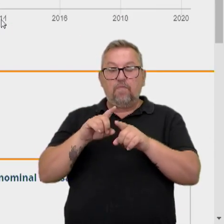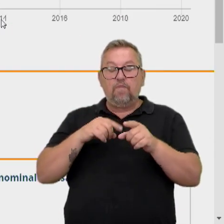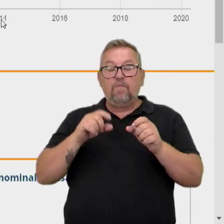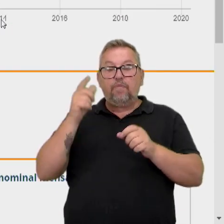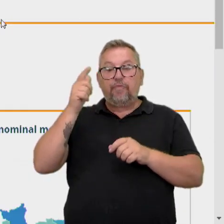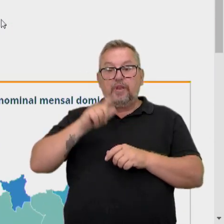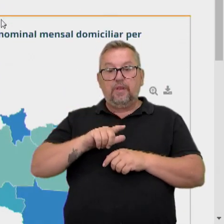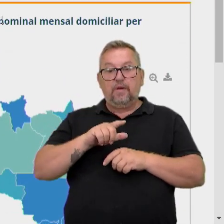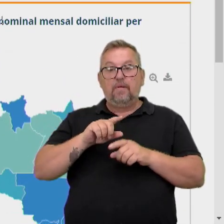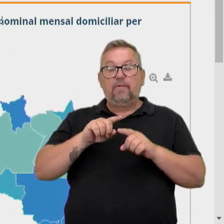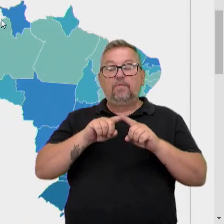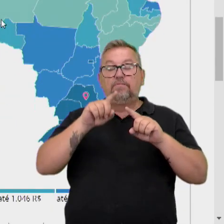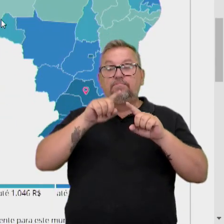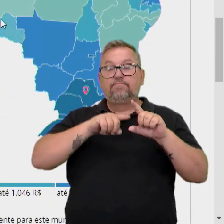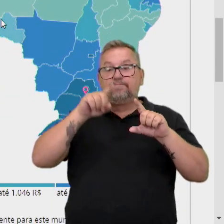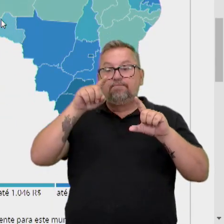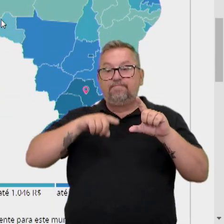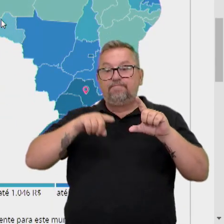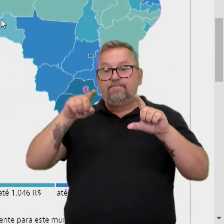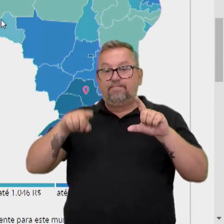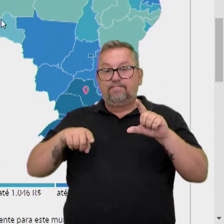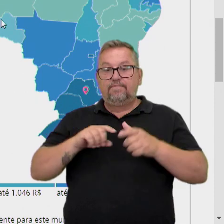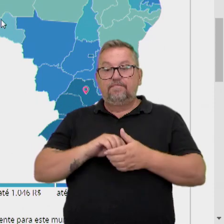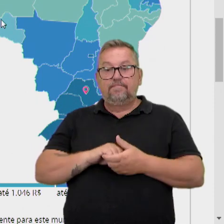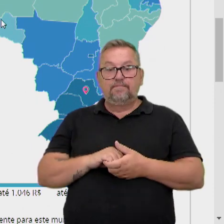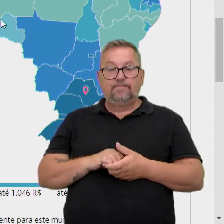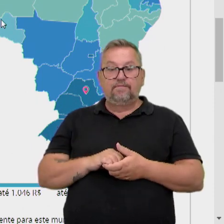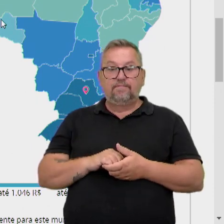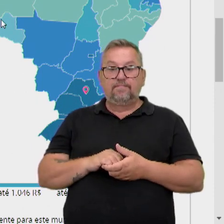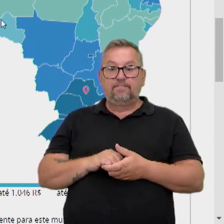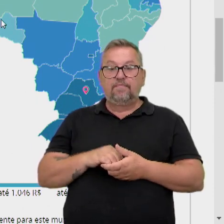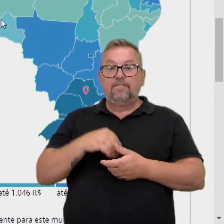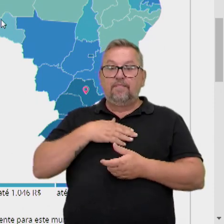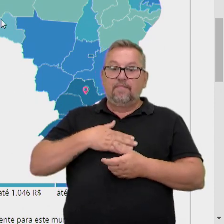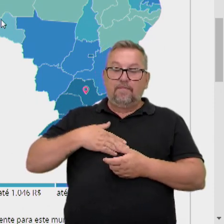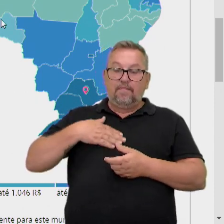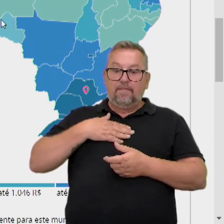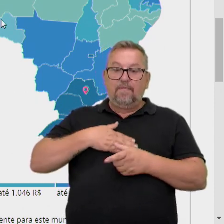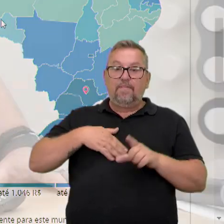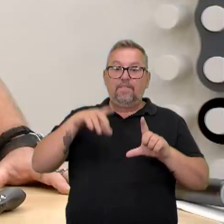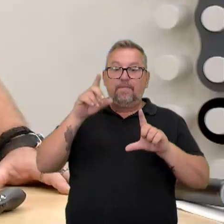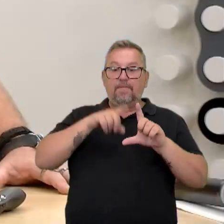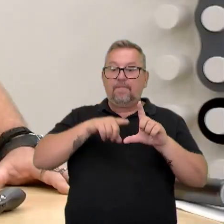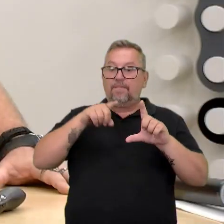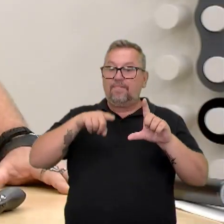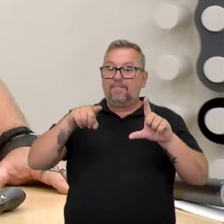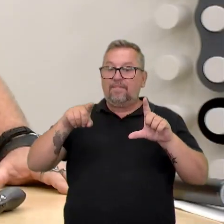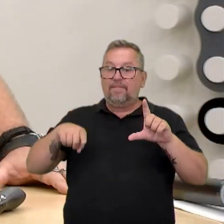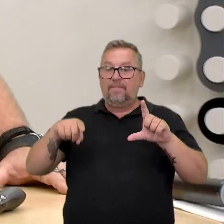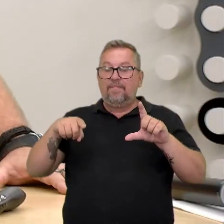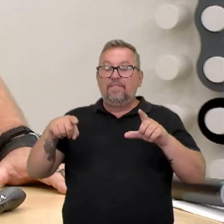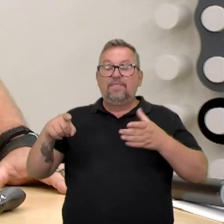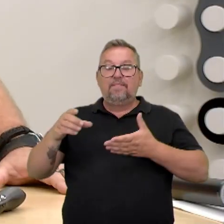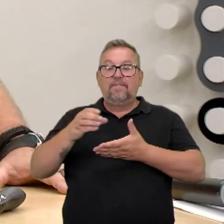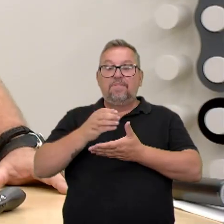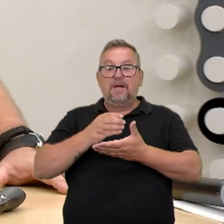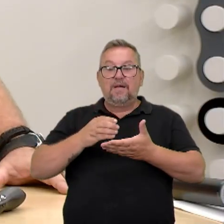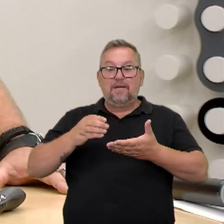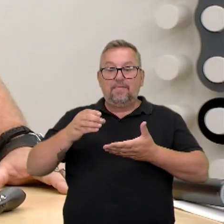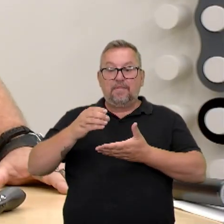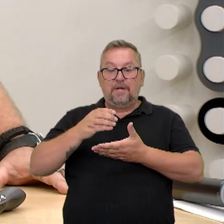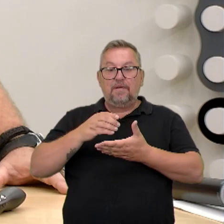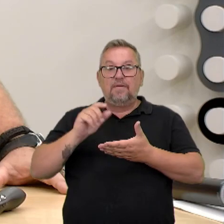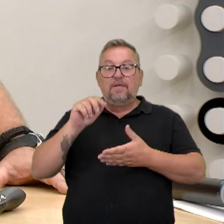de novo os gráficos do lado direito. Então para quem gosta de gráfico, para quem gosta de mapa, pode